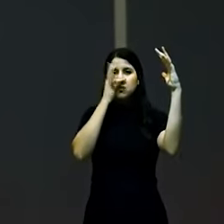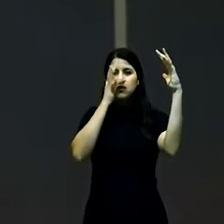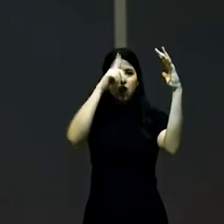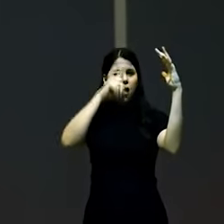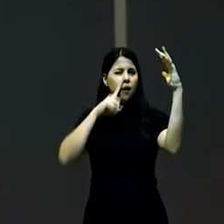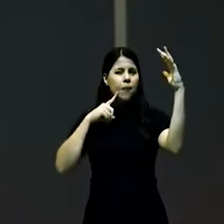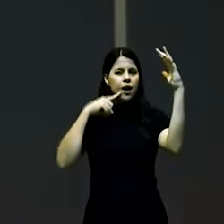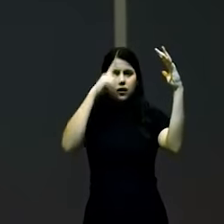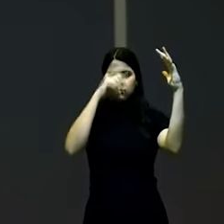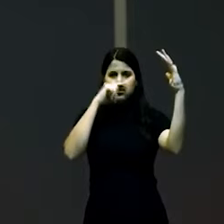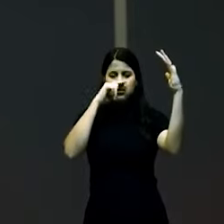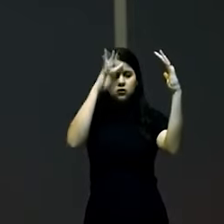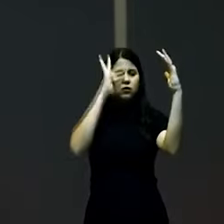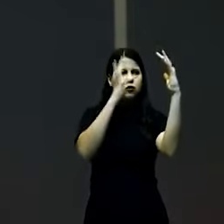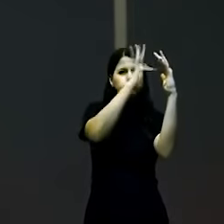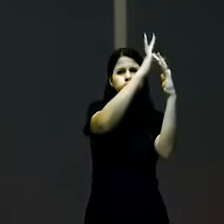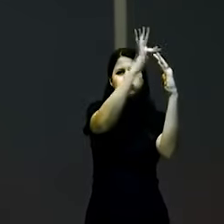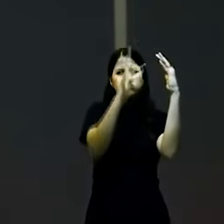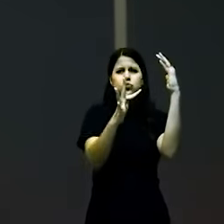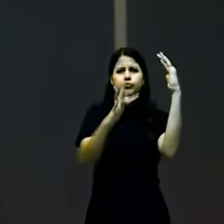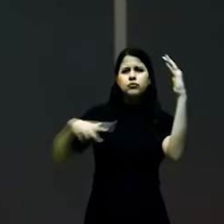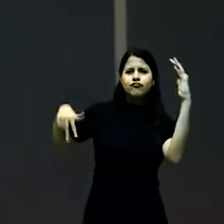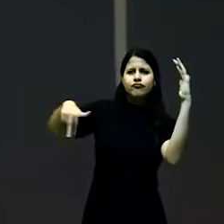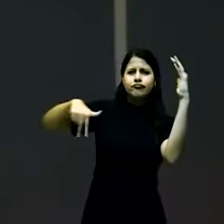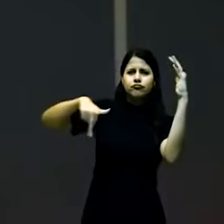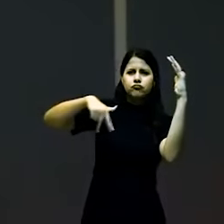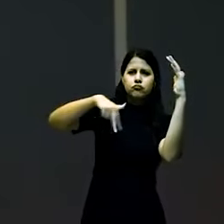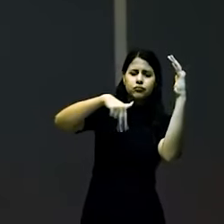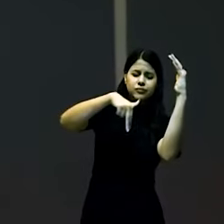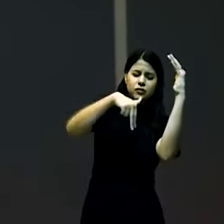e Elias deita ali,